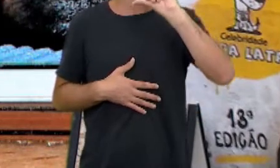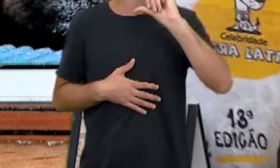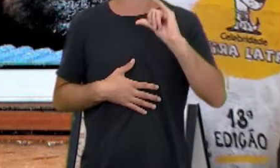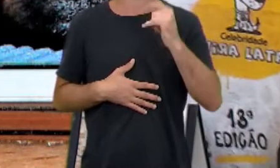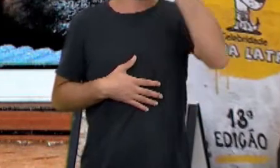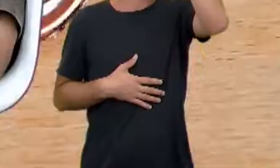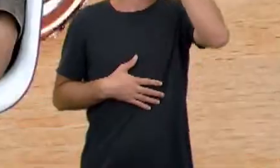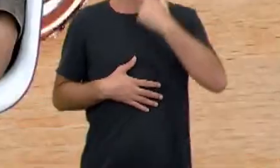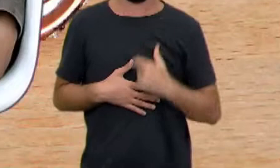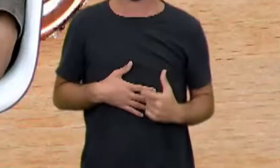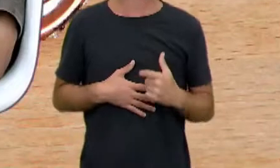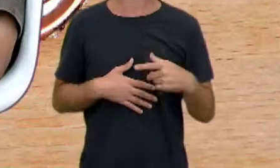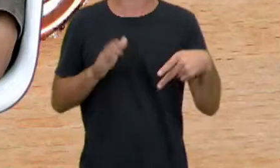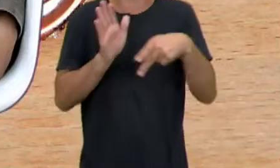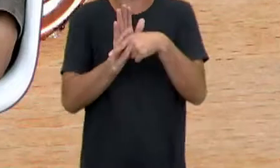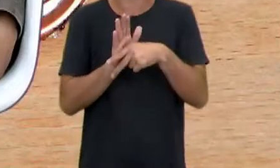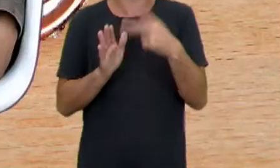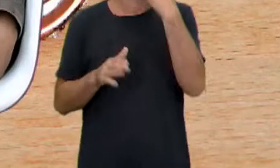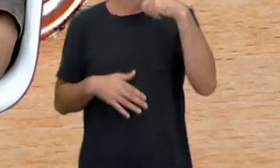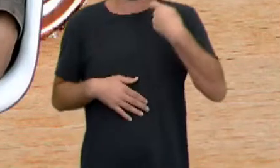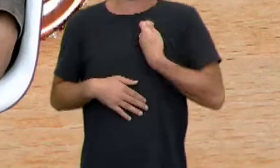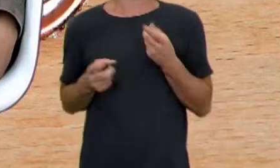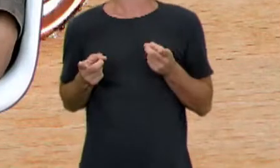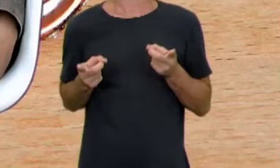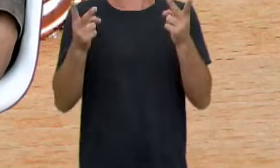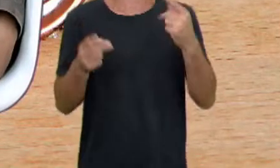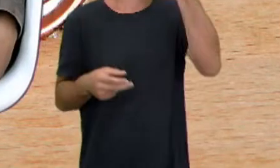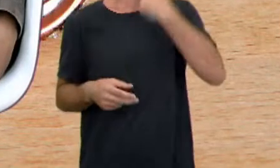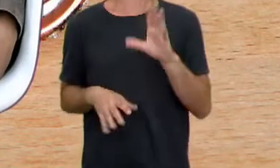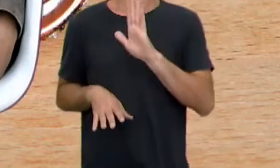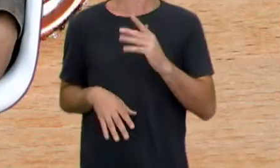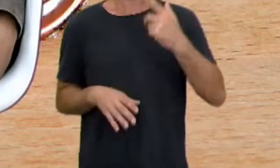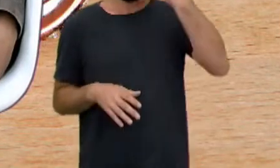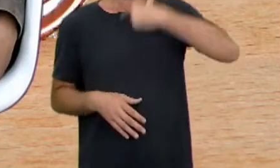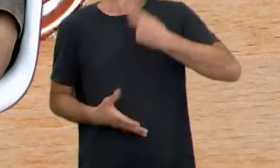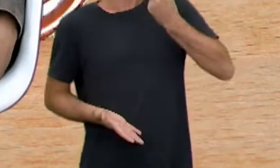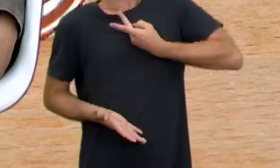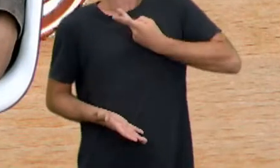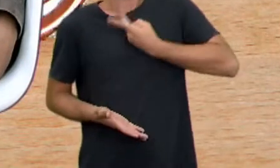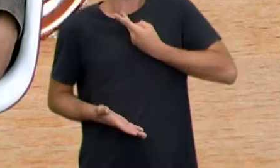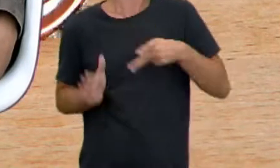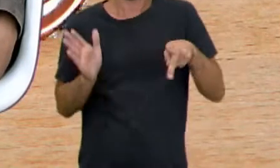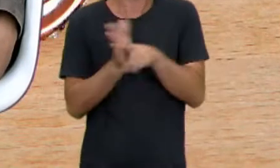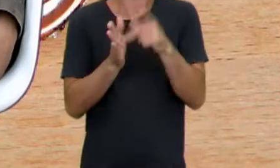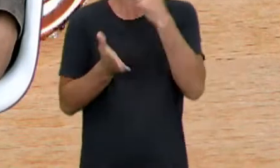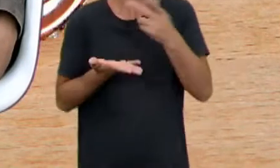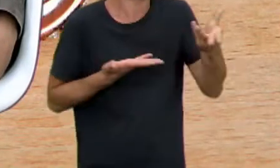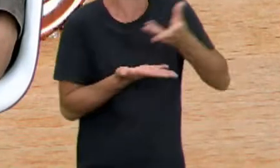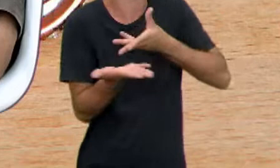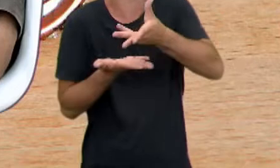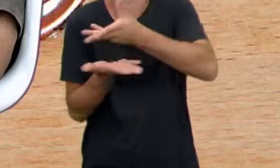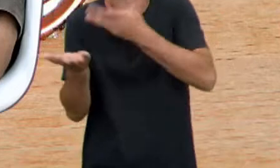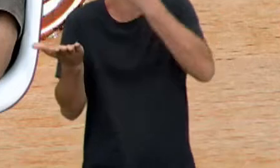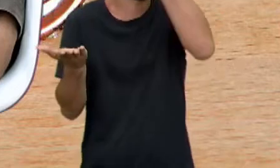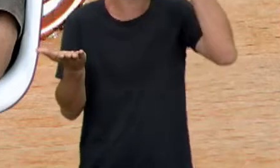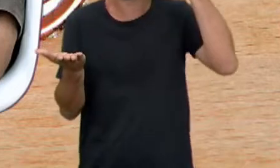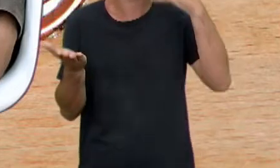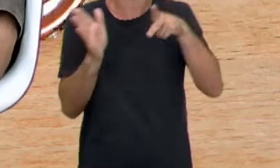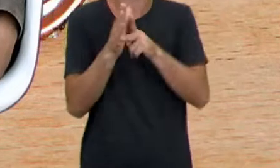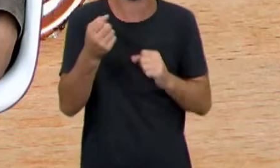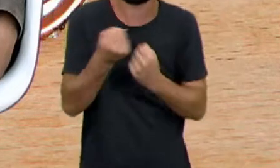aspas, celebridade, ela não é um produto, ela é ela mesma e, consequentemente, se relaciona com essas pessoas que estão dentro da causa animal,